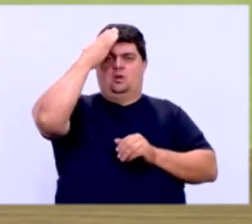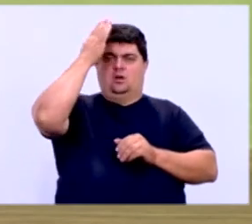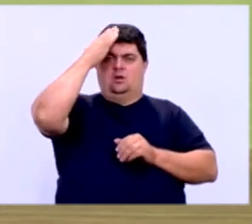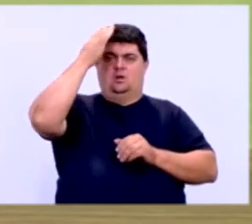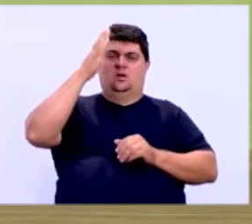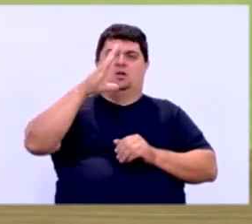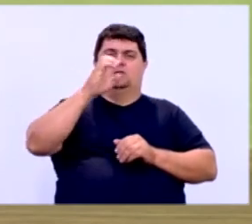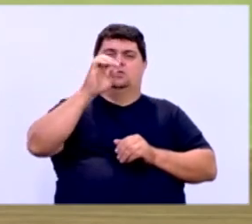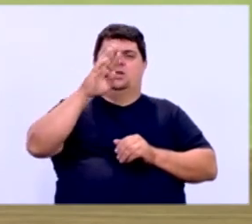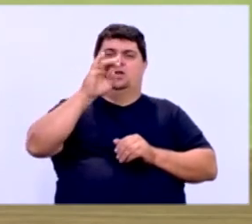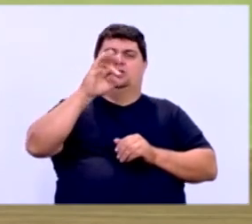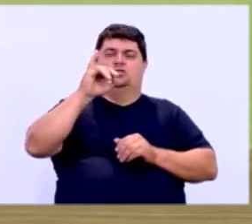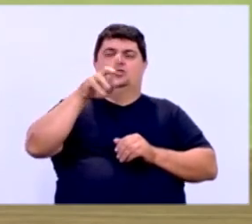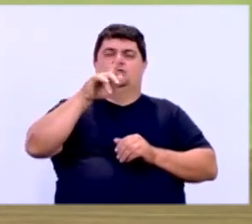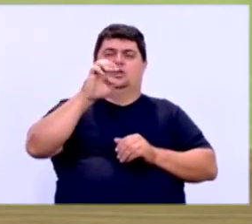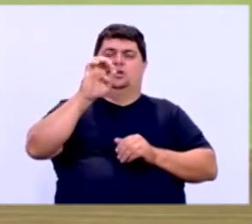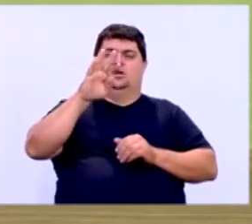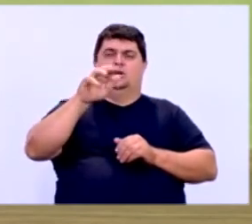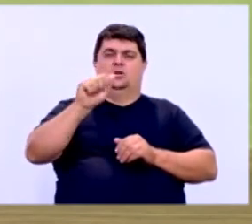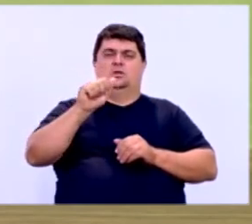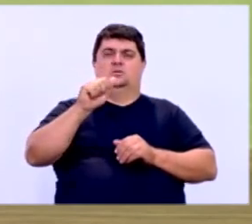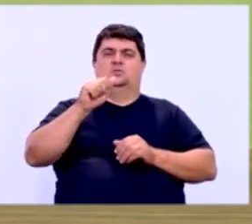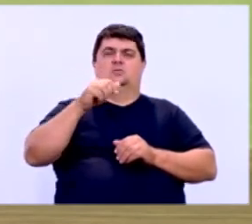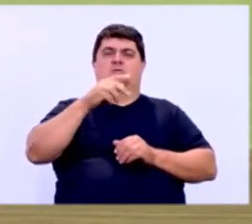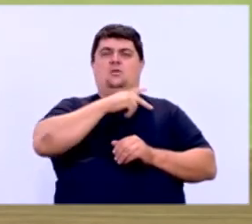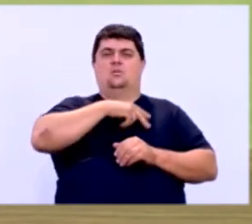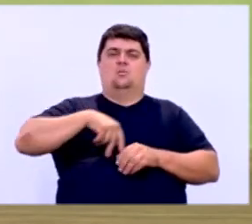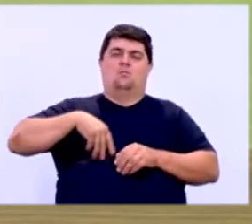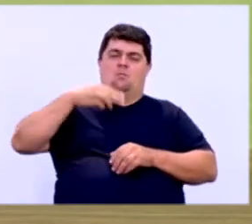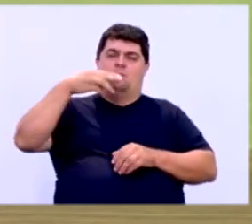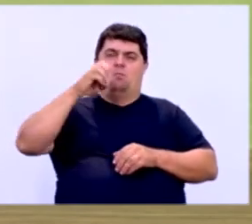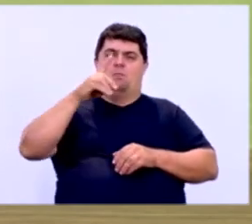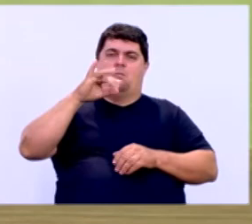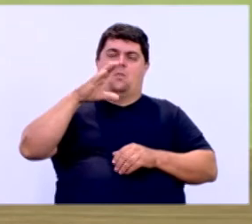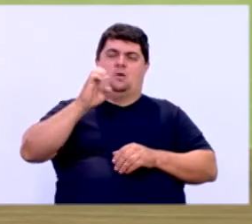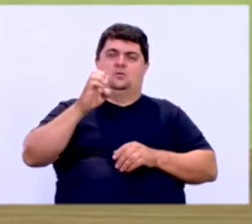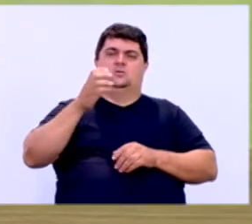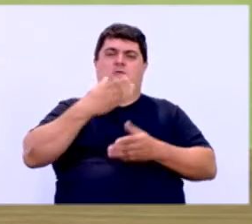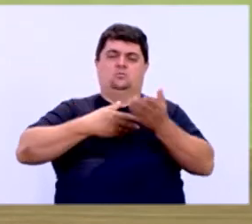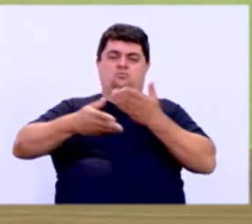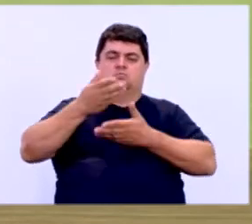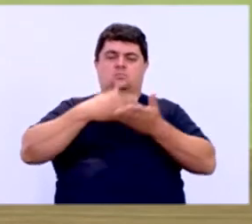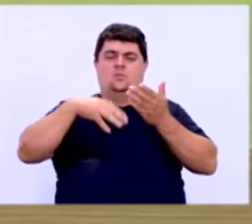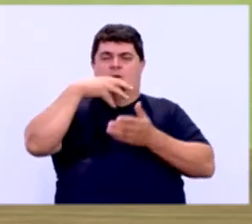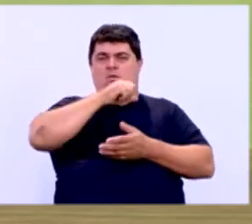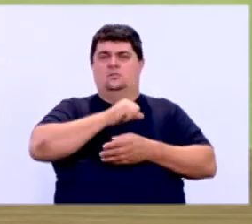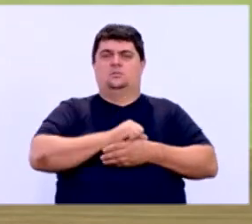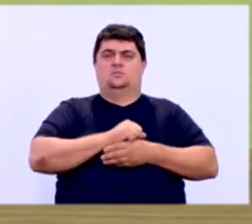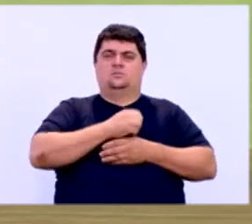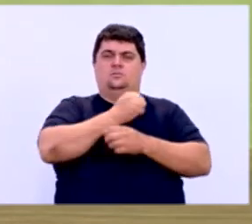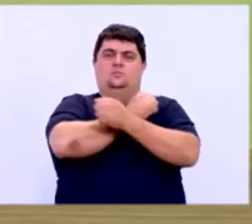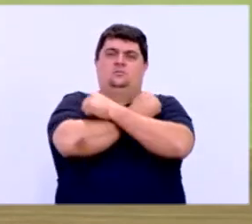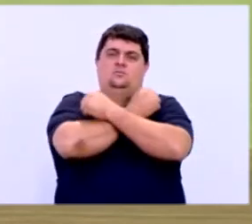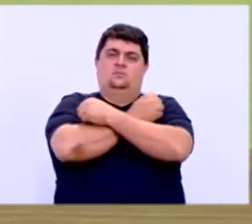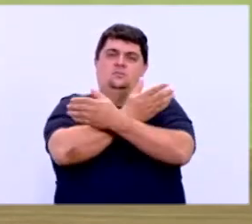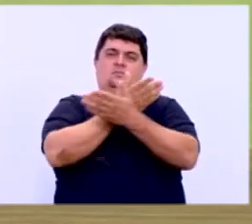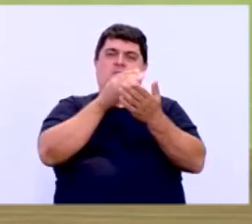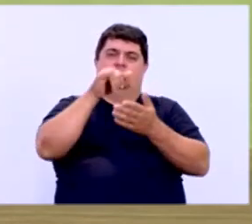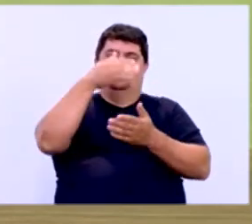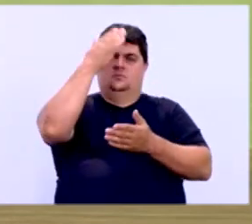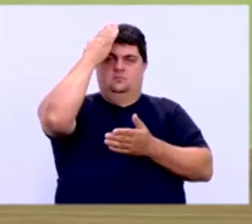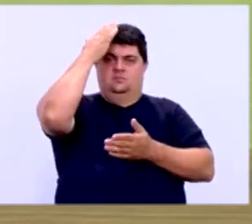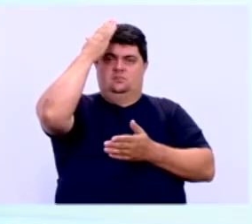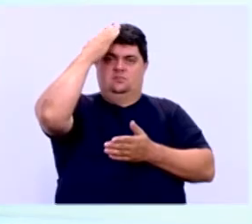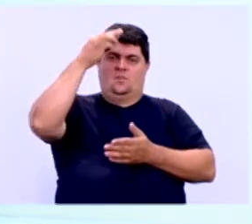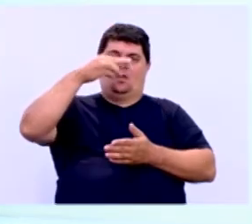de Cerejeiras, aqui o pessoal de Médici também, estão interagindo bastante. Legal, legal. Um abraço de Paraná, um abraço a